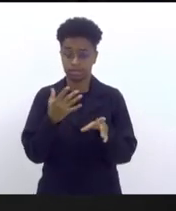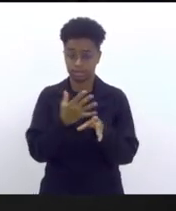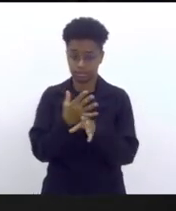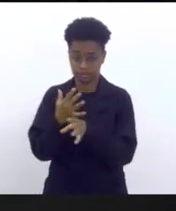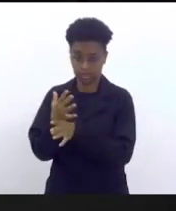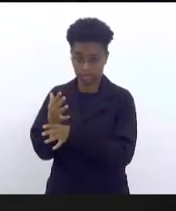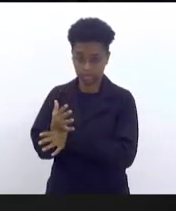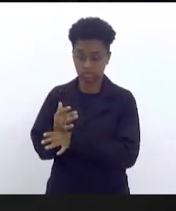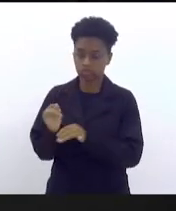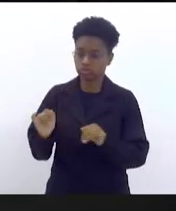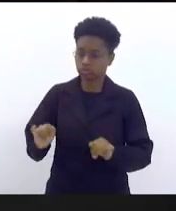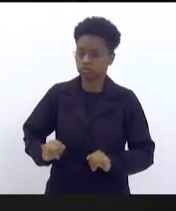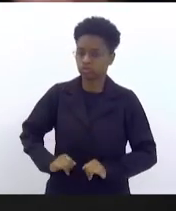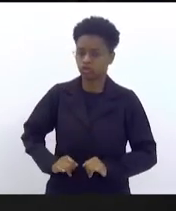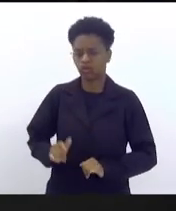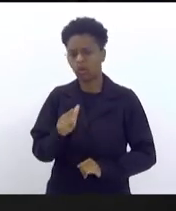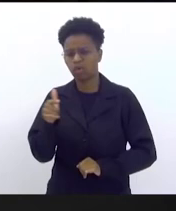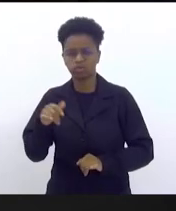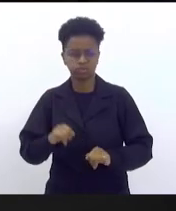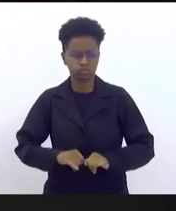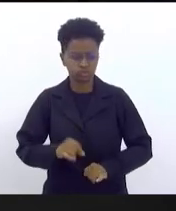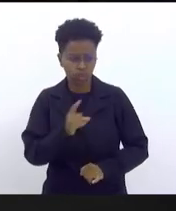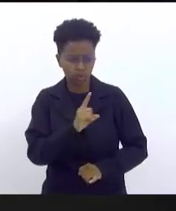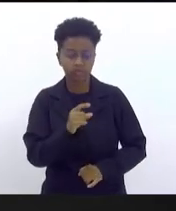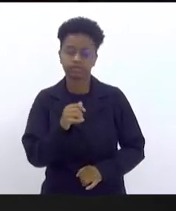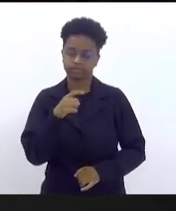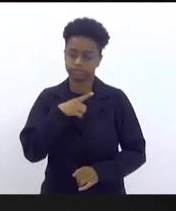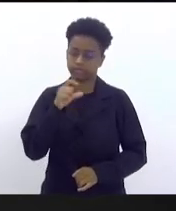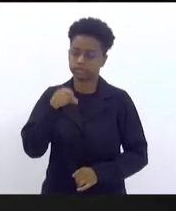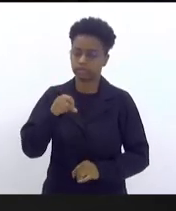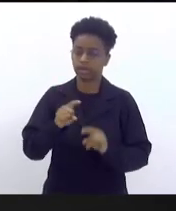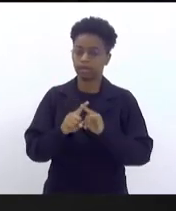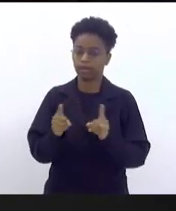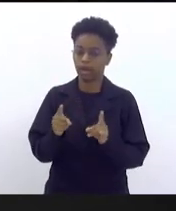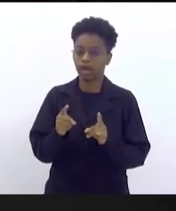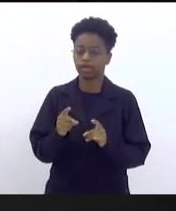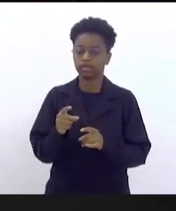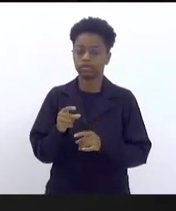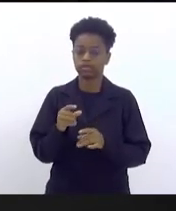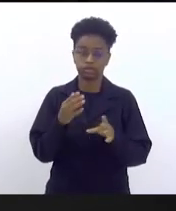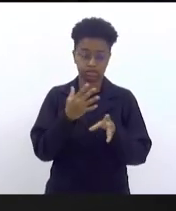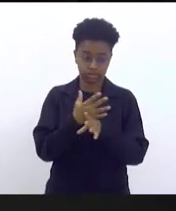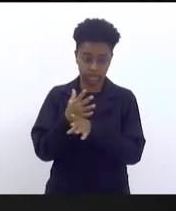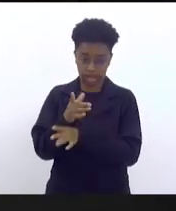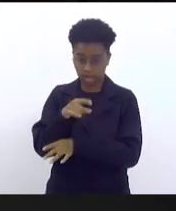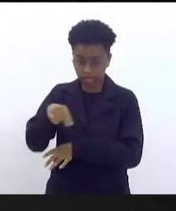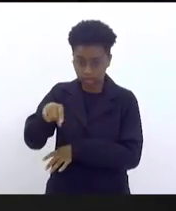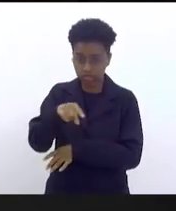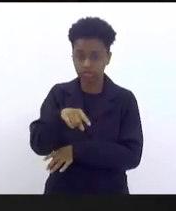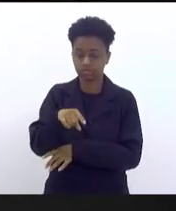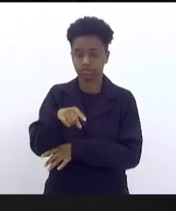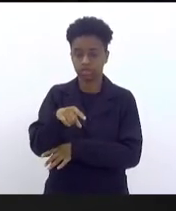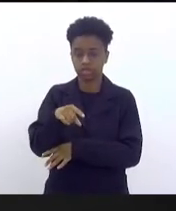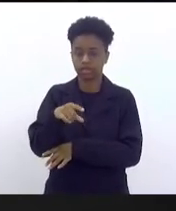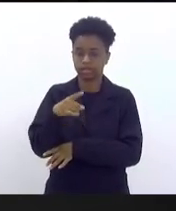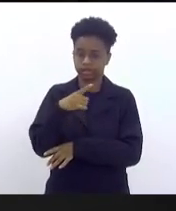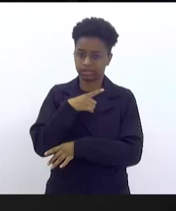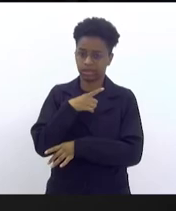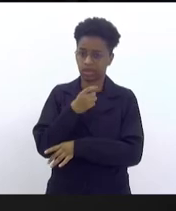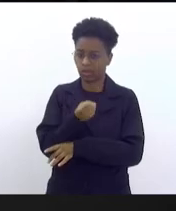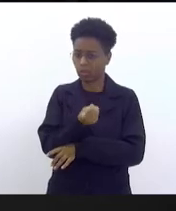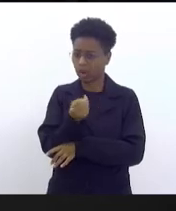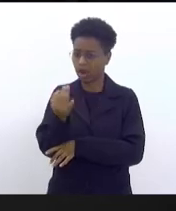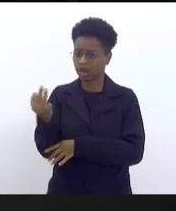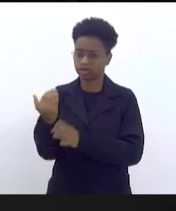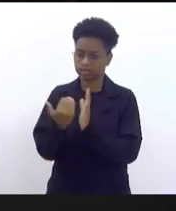sofrido muito não que os outros não sofram mas esses municípios em específico tem tido uma quantidade muito